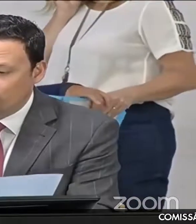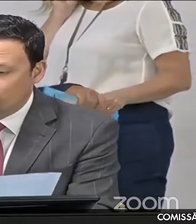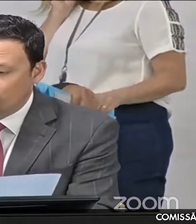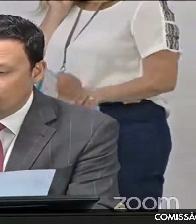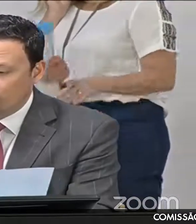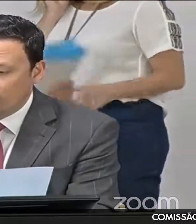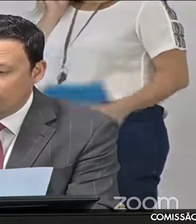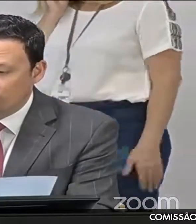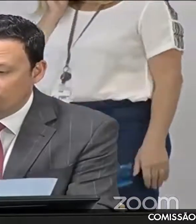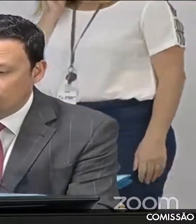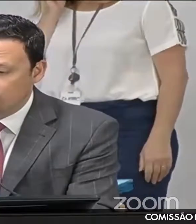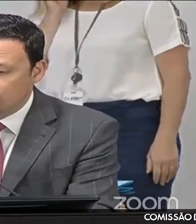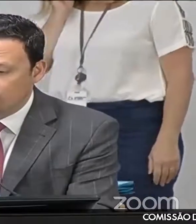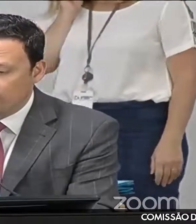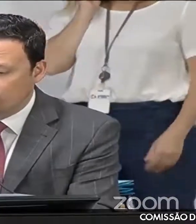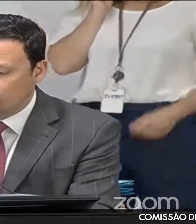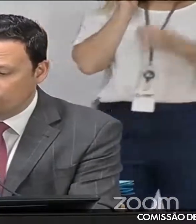aprovado foi o de número